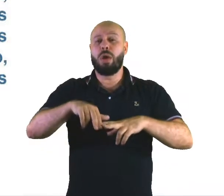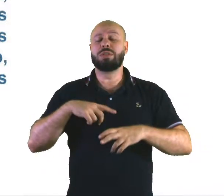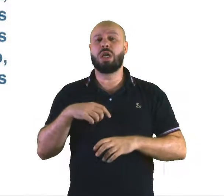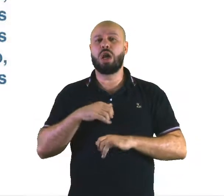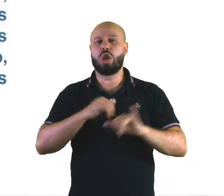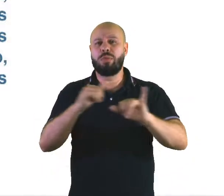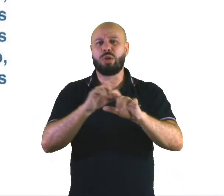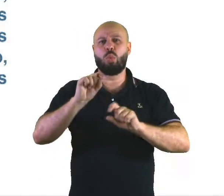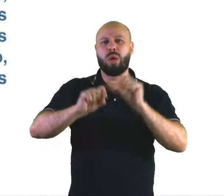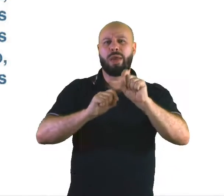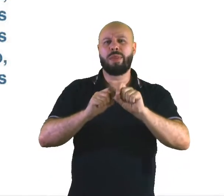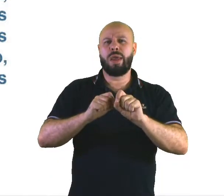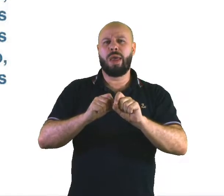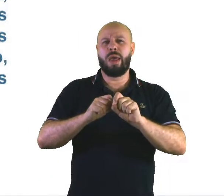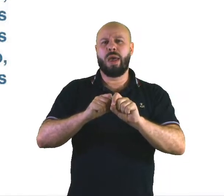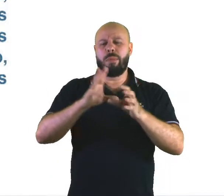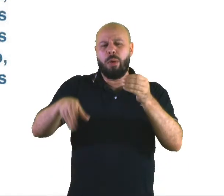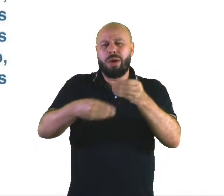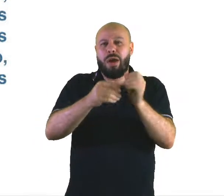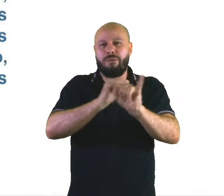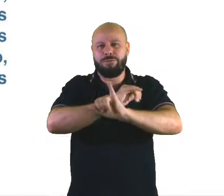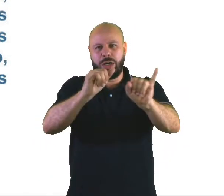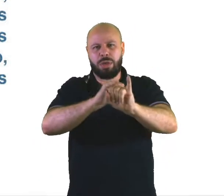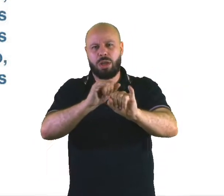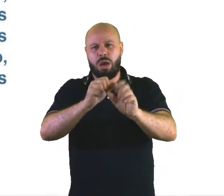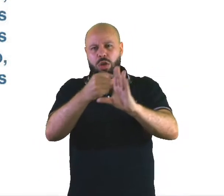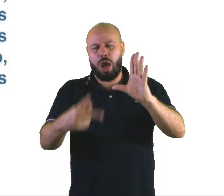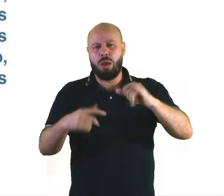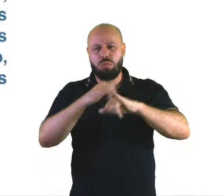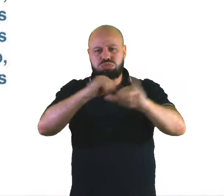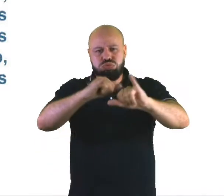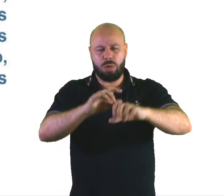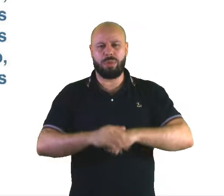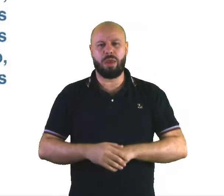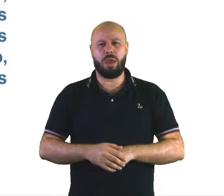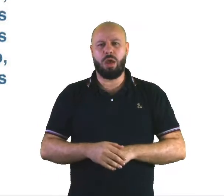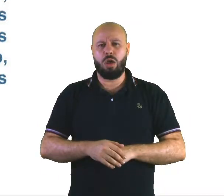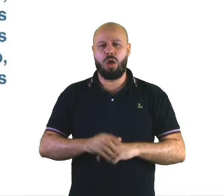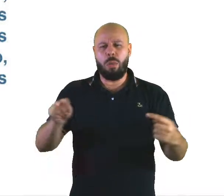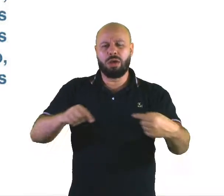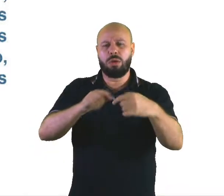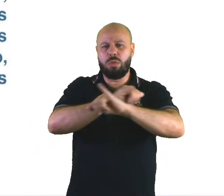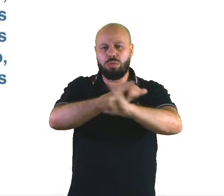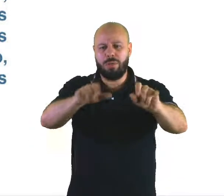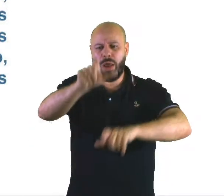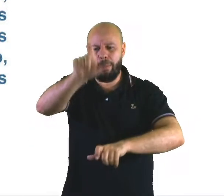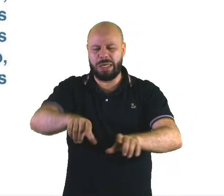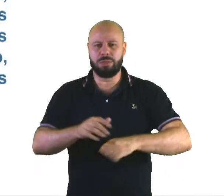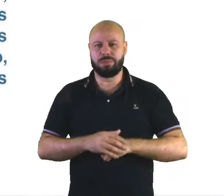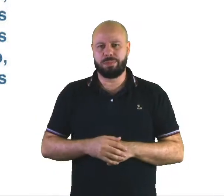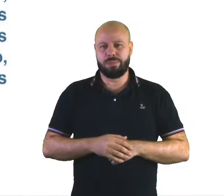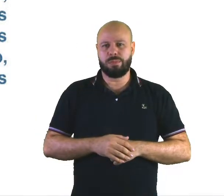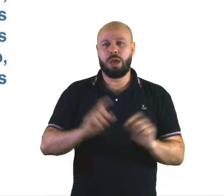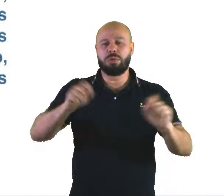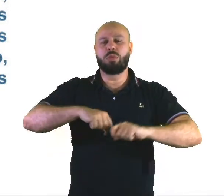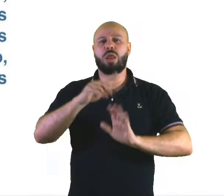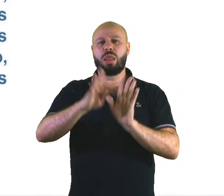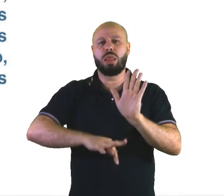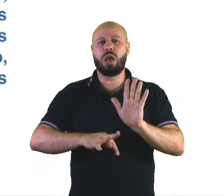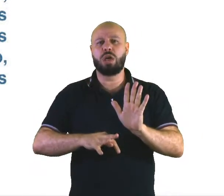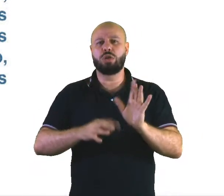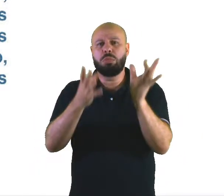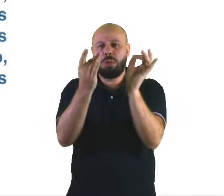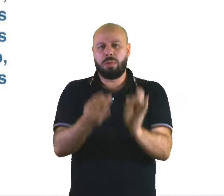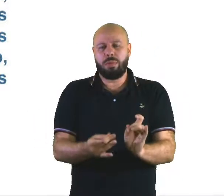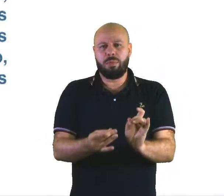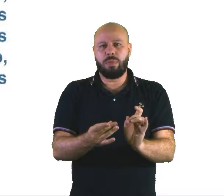notícias possuem teor informativo, levar informações ao leitor, e podem ser textos